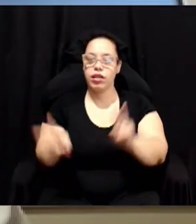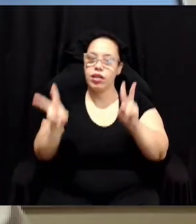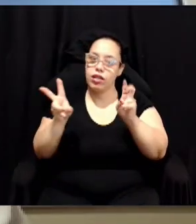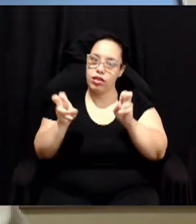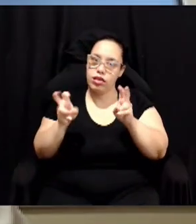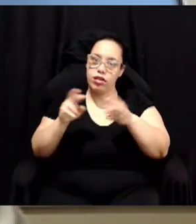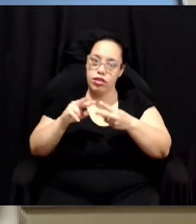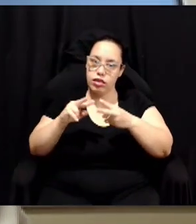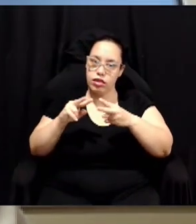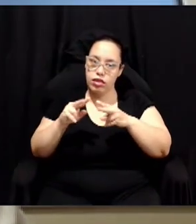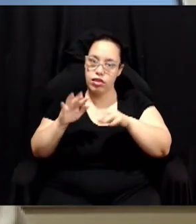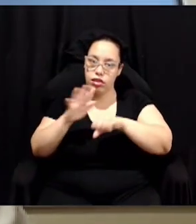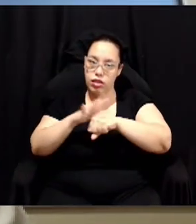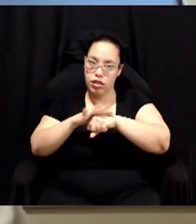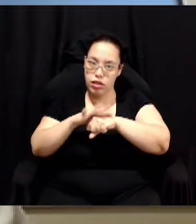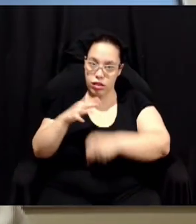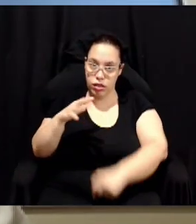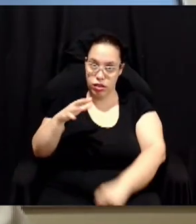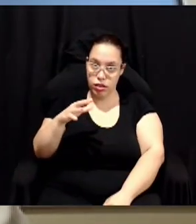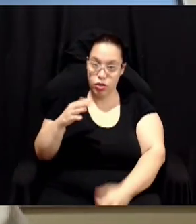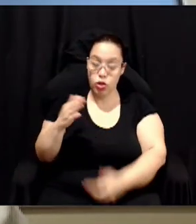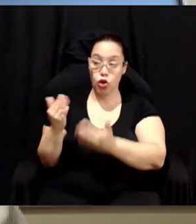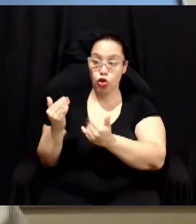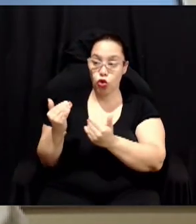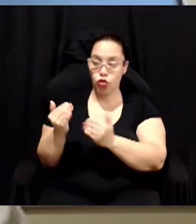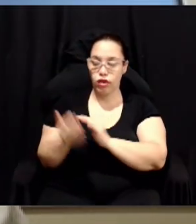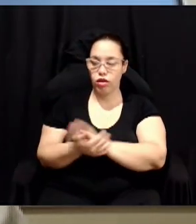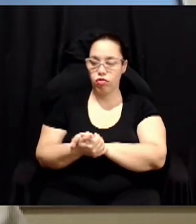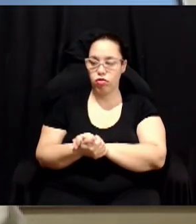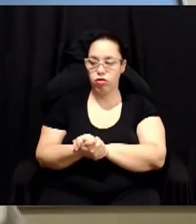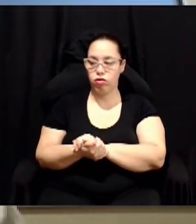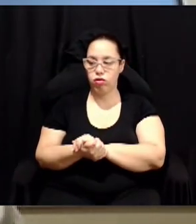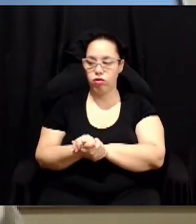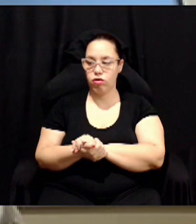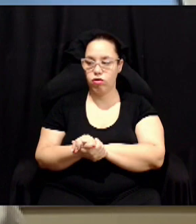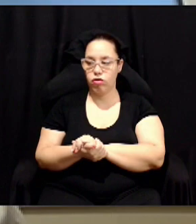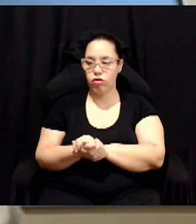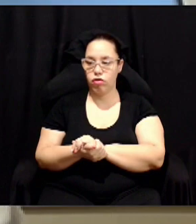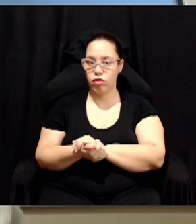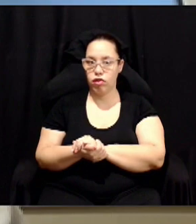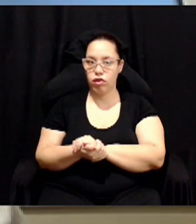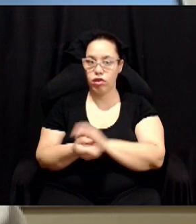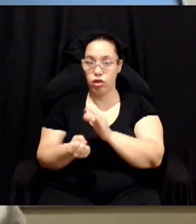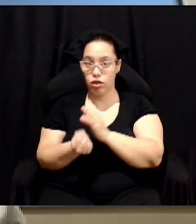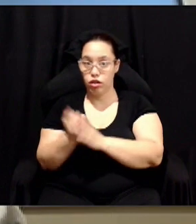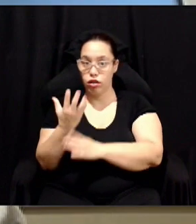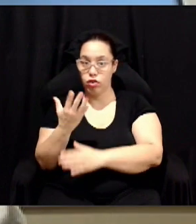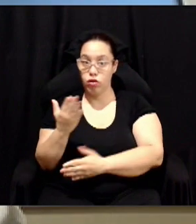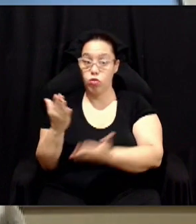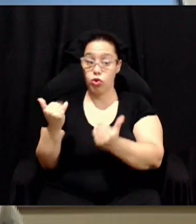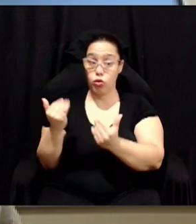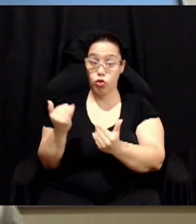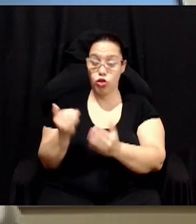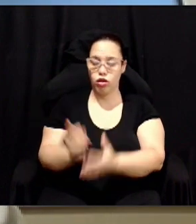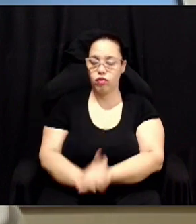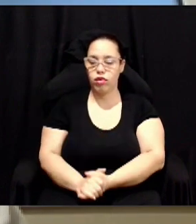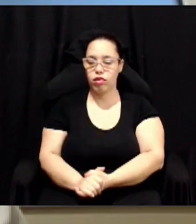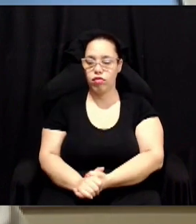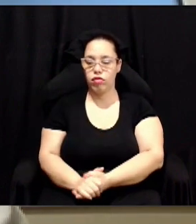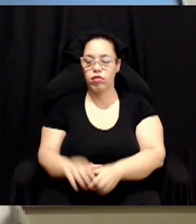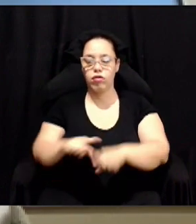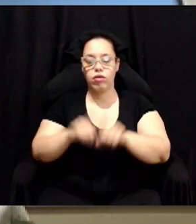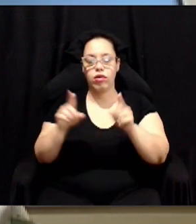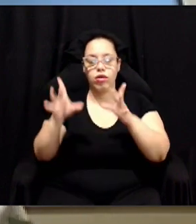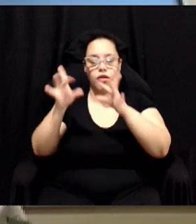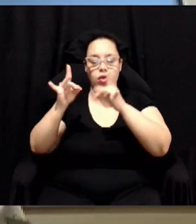chamado Parkinson juvenil, que surge em pessoas muito jovens, mas é um tipo